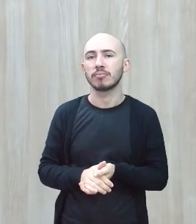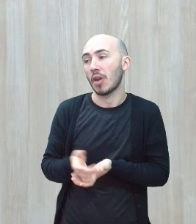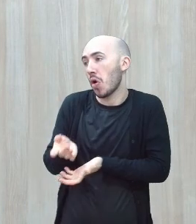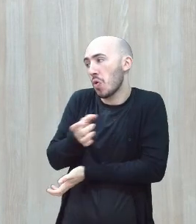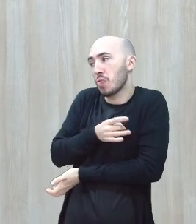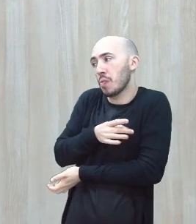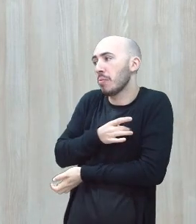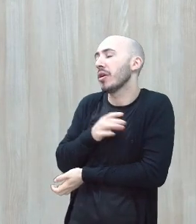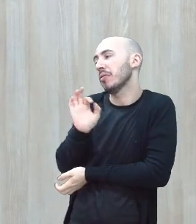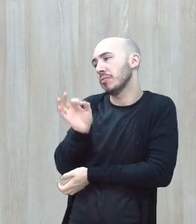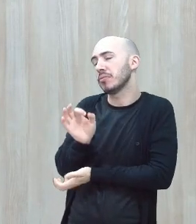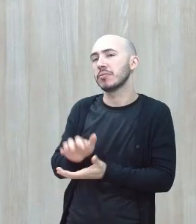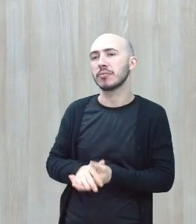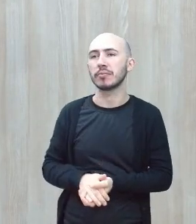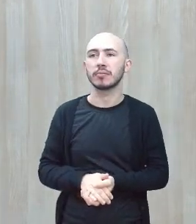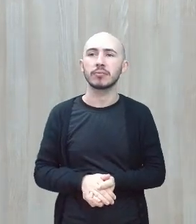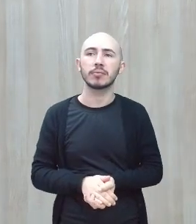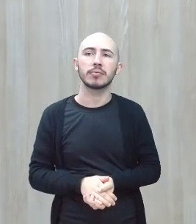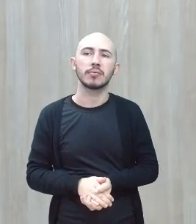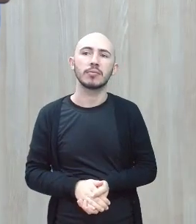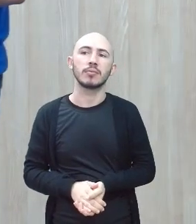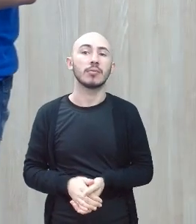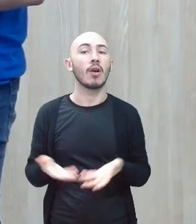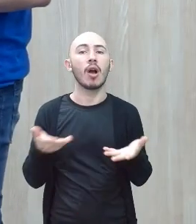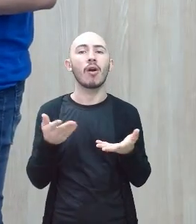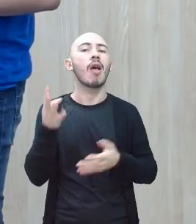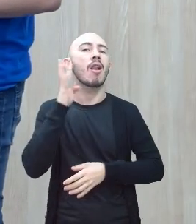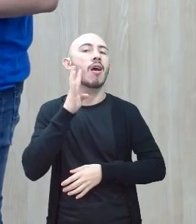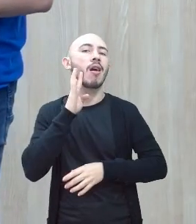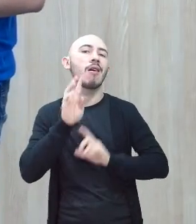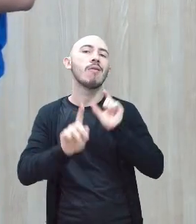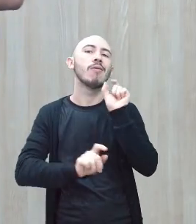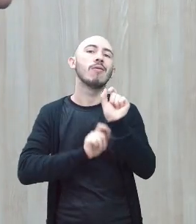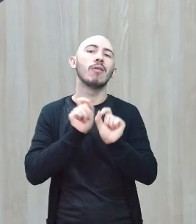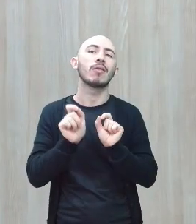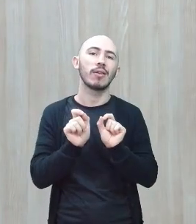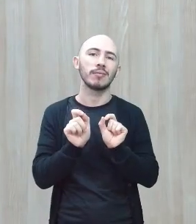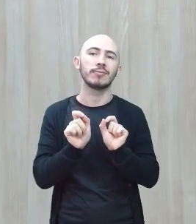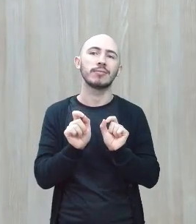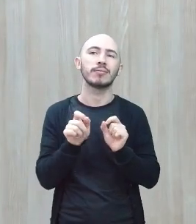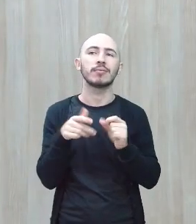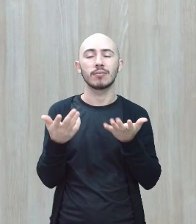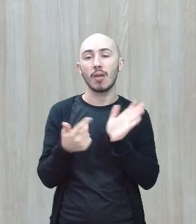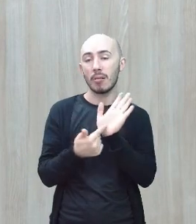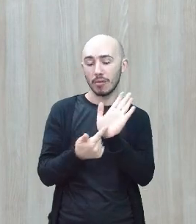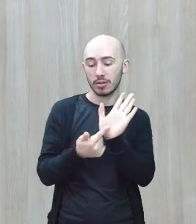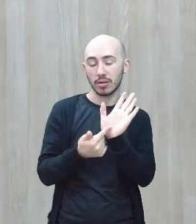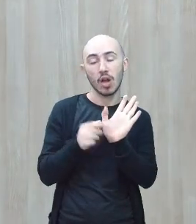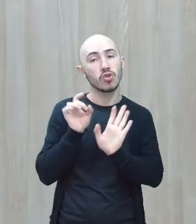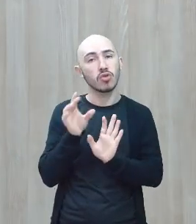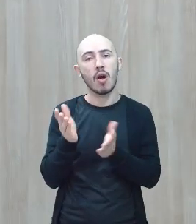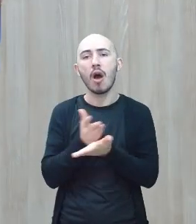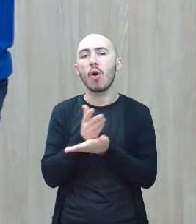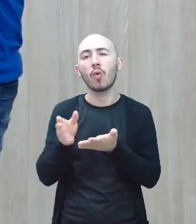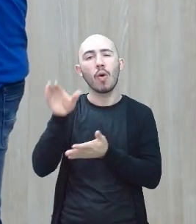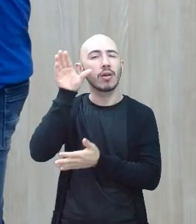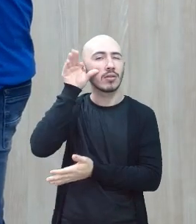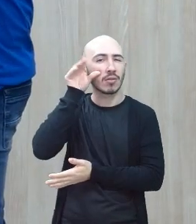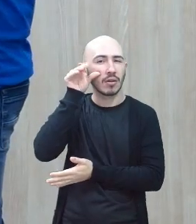13. 13. E aí a gente tem um negócio bacana em relação ao... Aqui foram só curiosidades, tá,